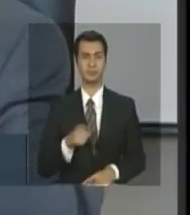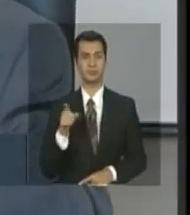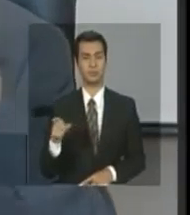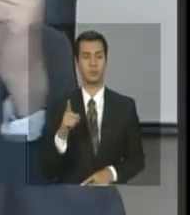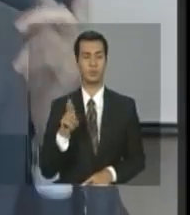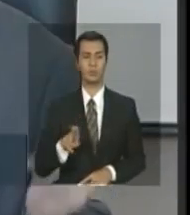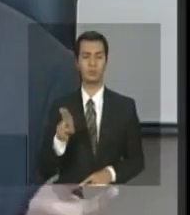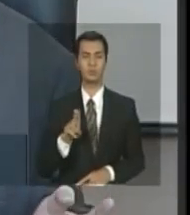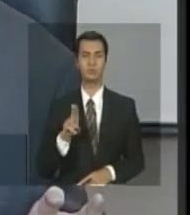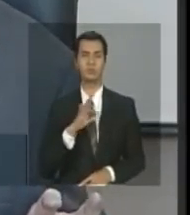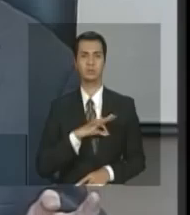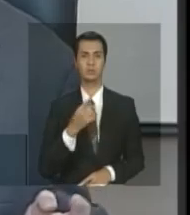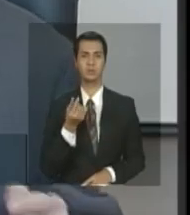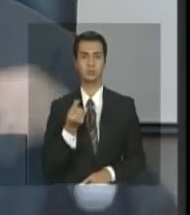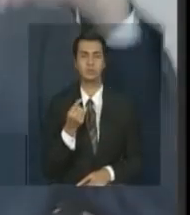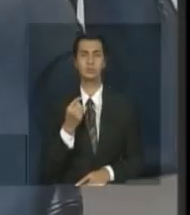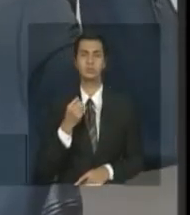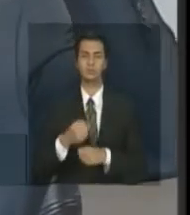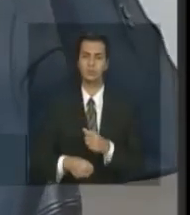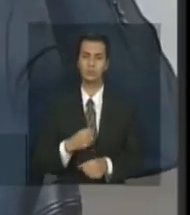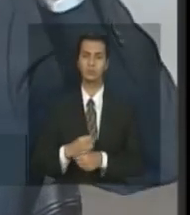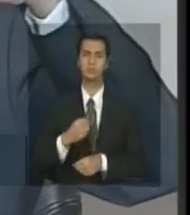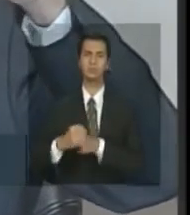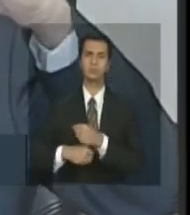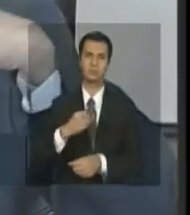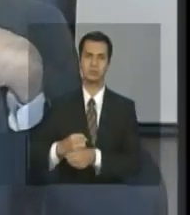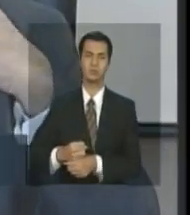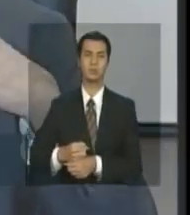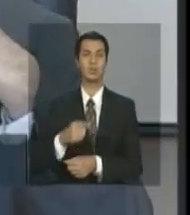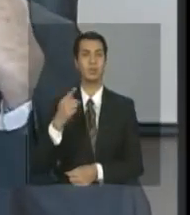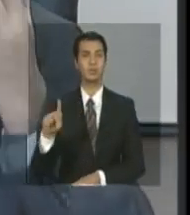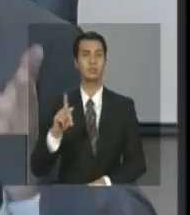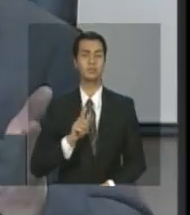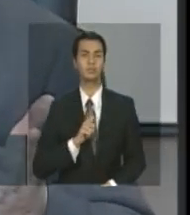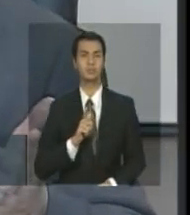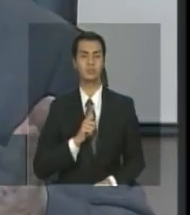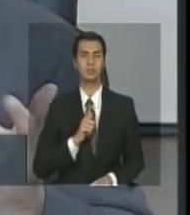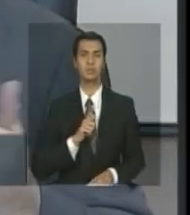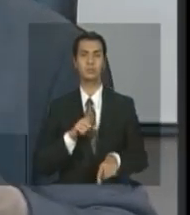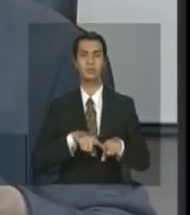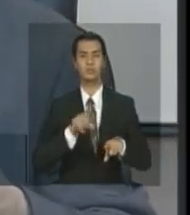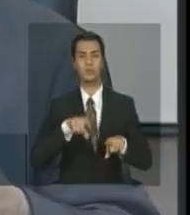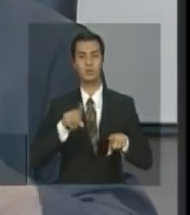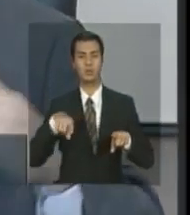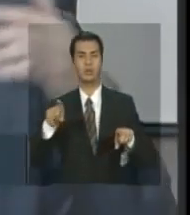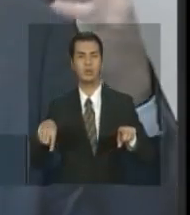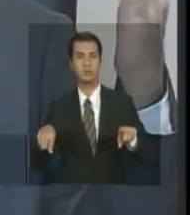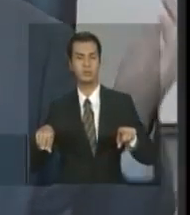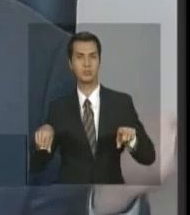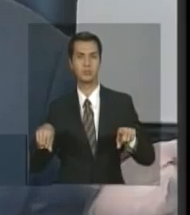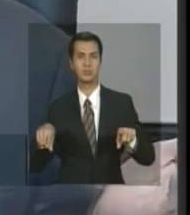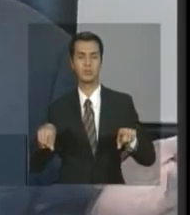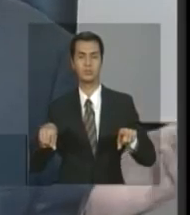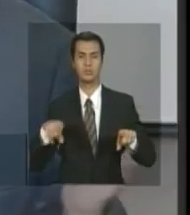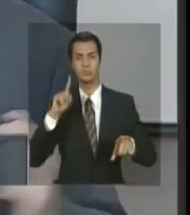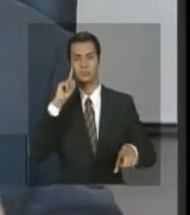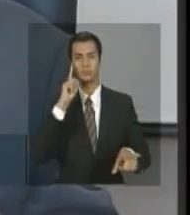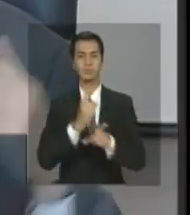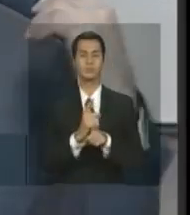diferentes a cada ano, que é um quarto de salário mínimo, eles tiveram uma variação numa forma de considerar quem